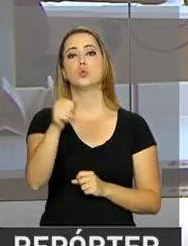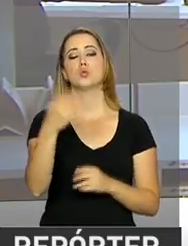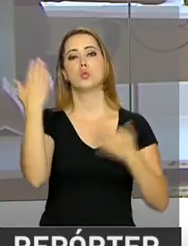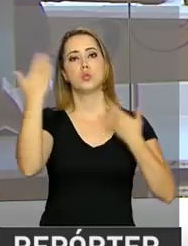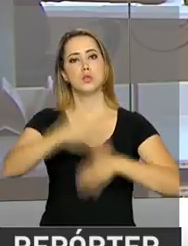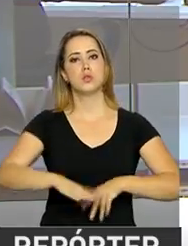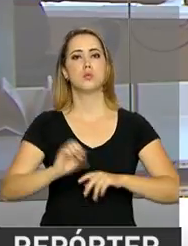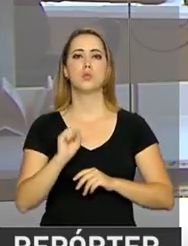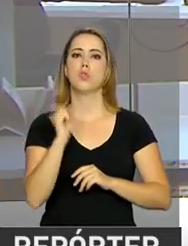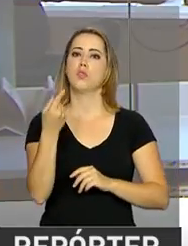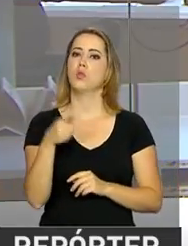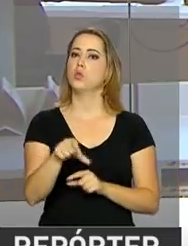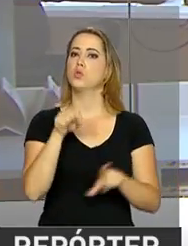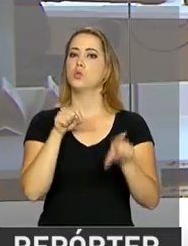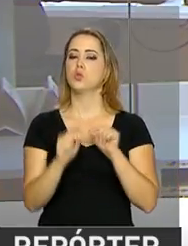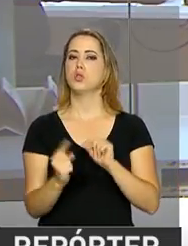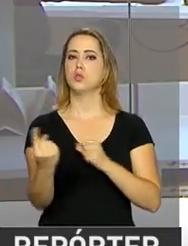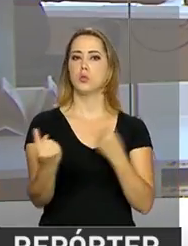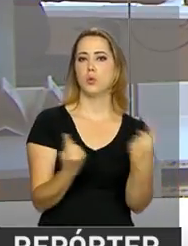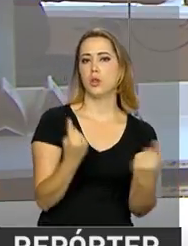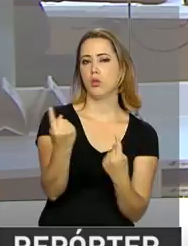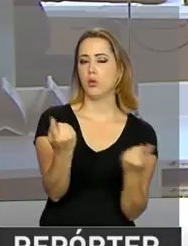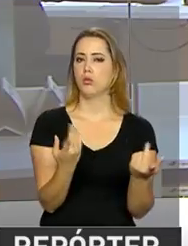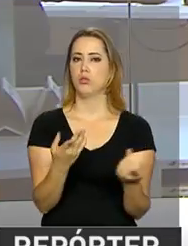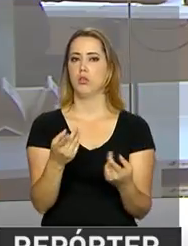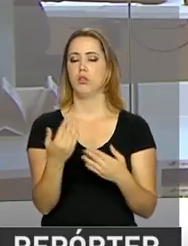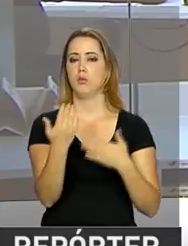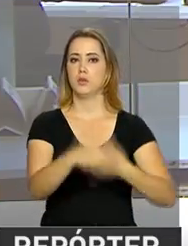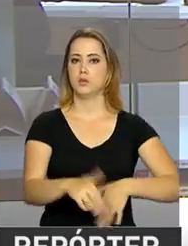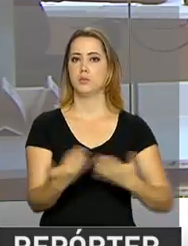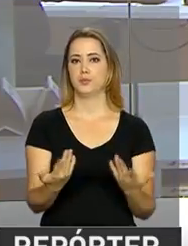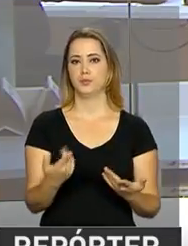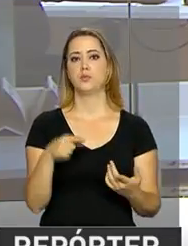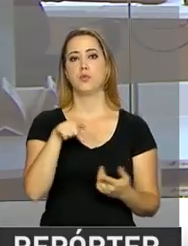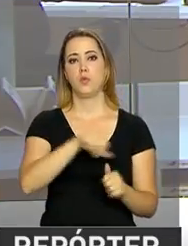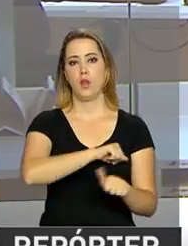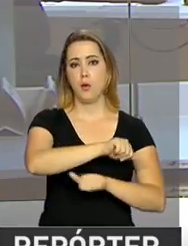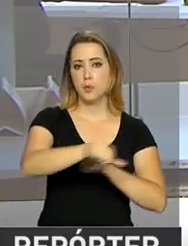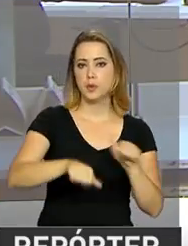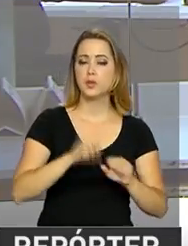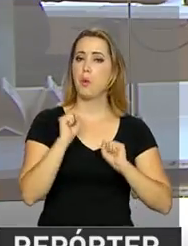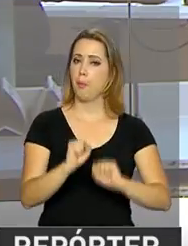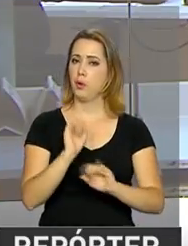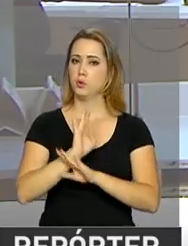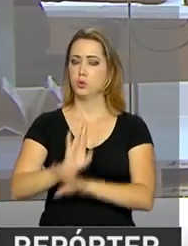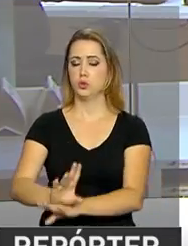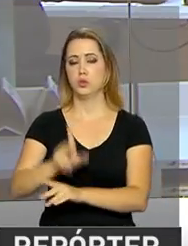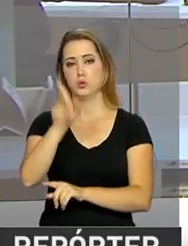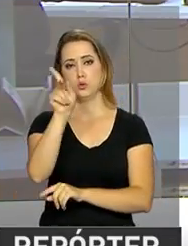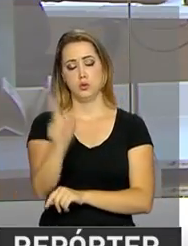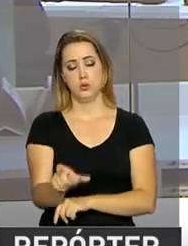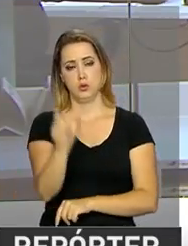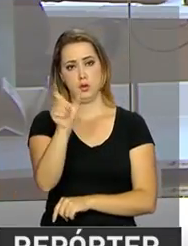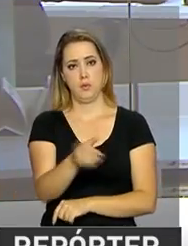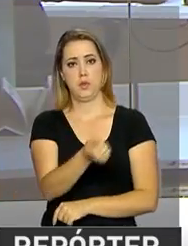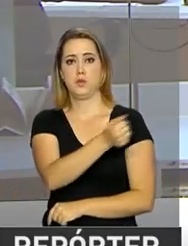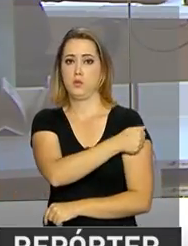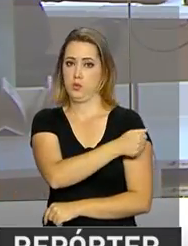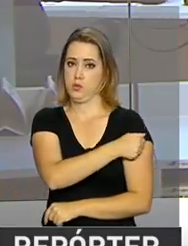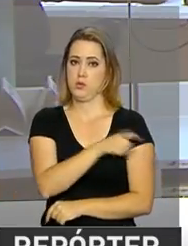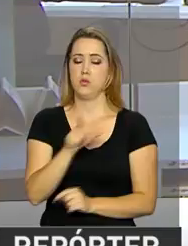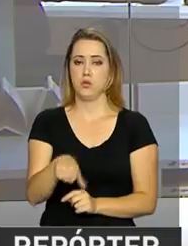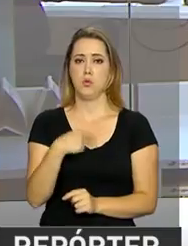continuam indicando uma nota para cada uma das provas a mudança vai pode beneficiar iar estudantes que conseguem uma média